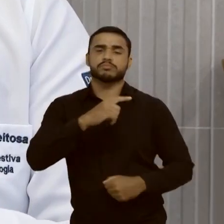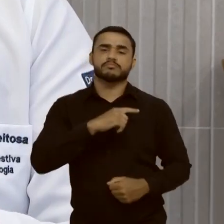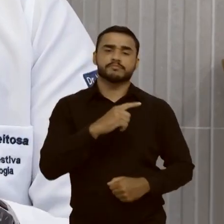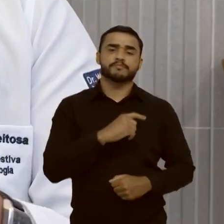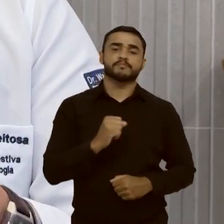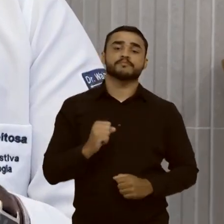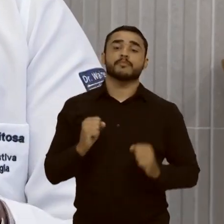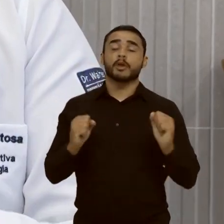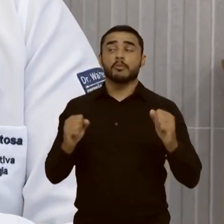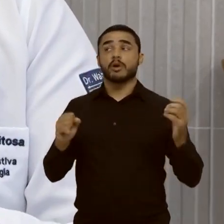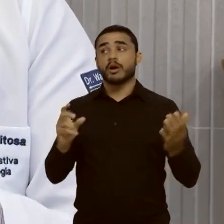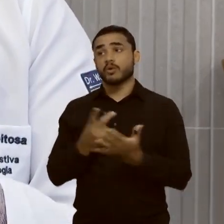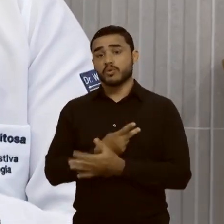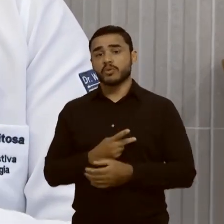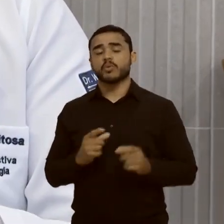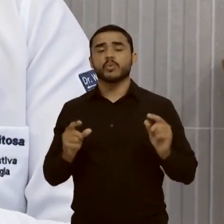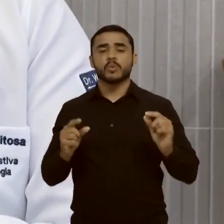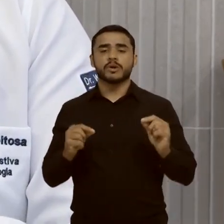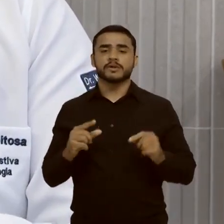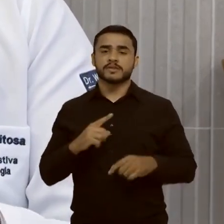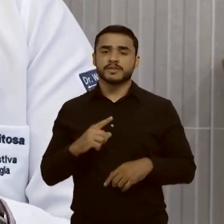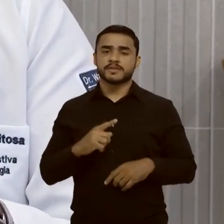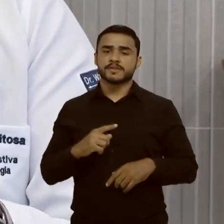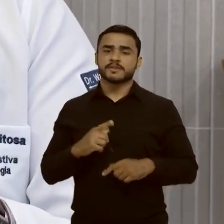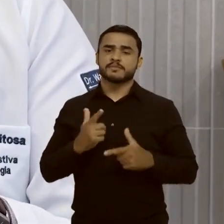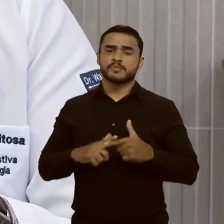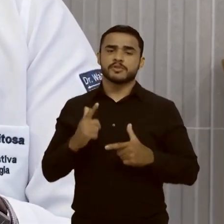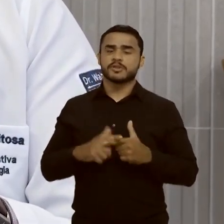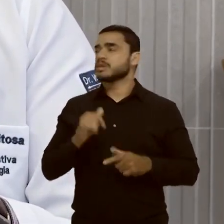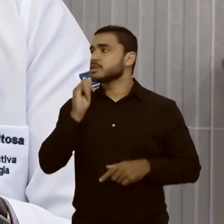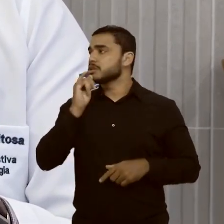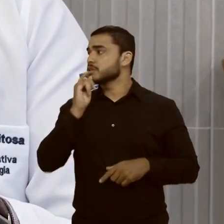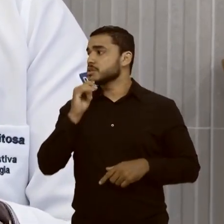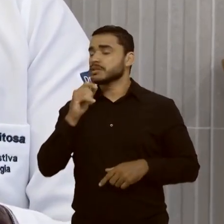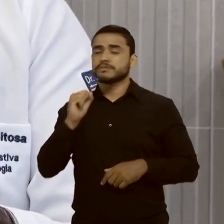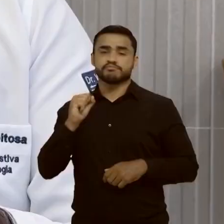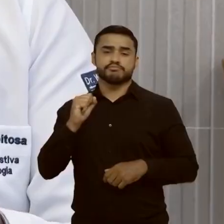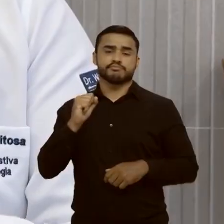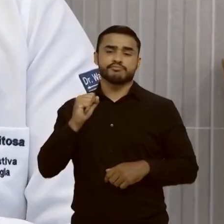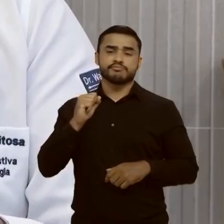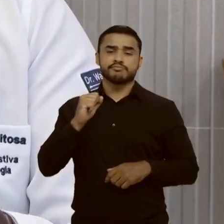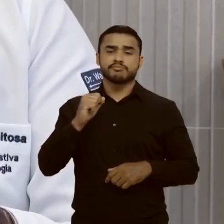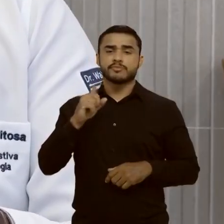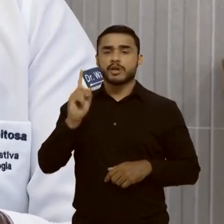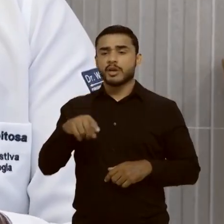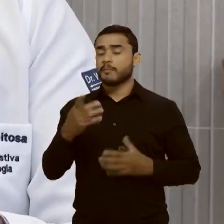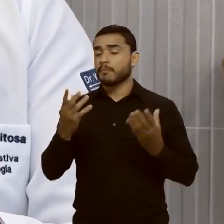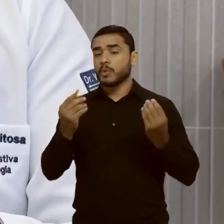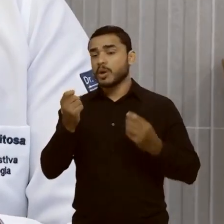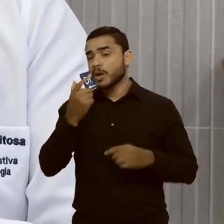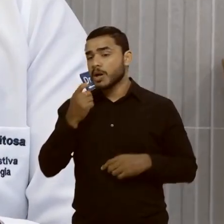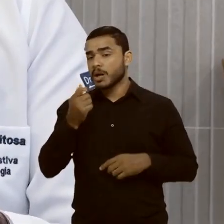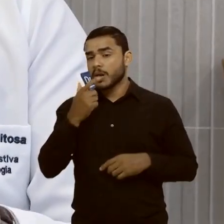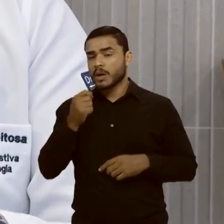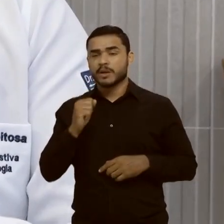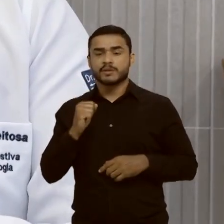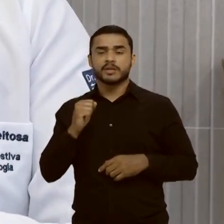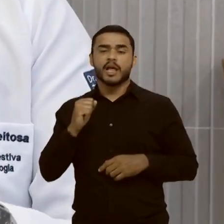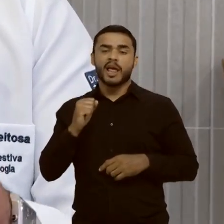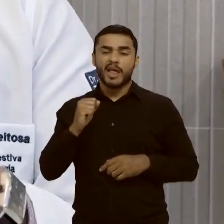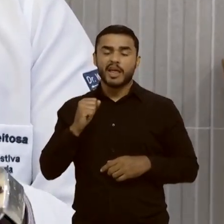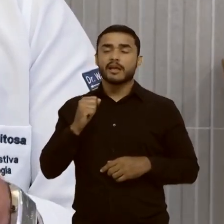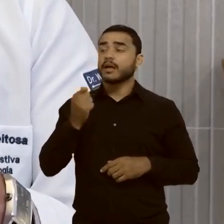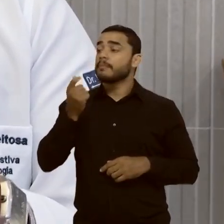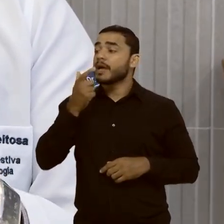comorbidades anteriores que fragilizam essa musculatura, normalmente paciente usuário de corticoide, paciente diabético.